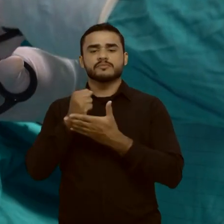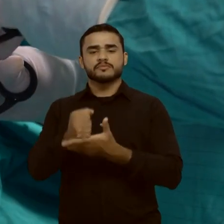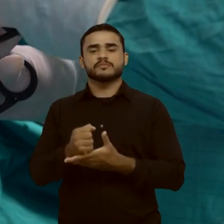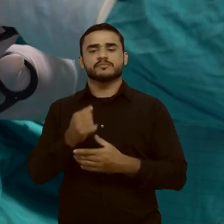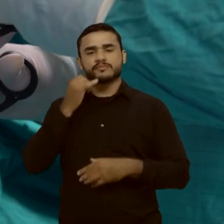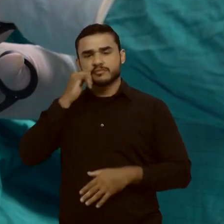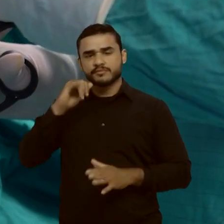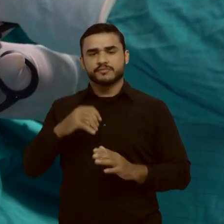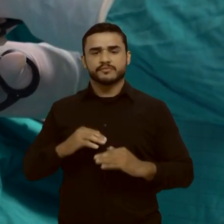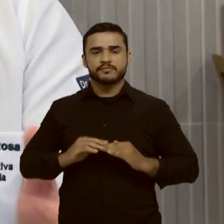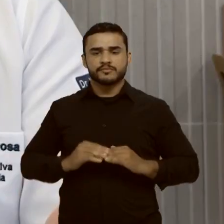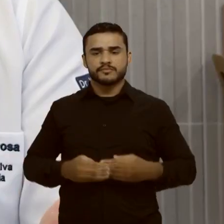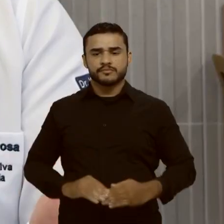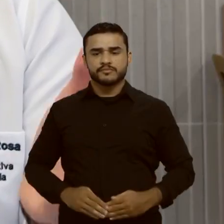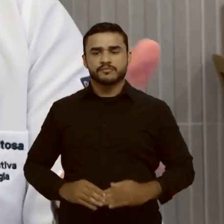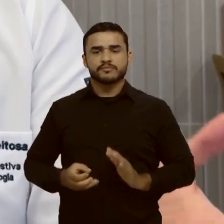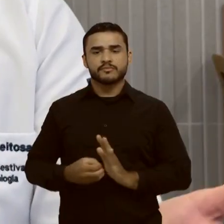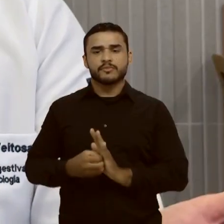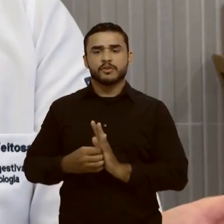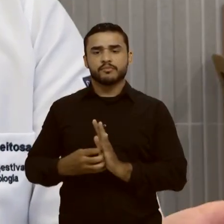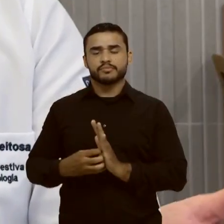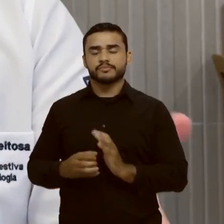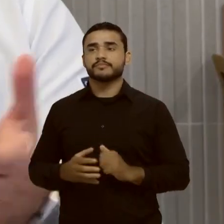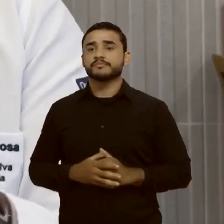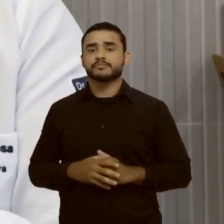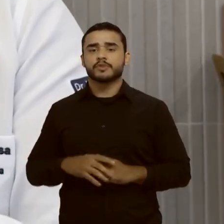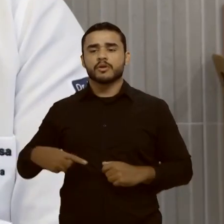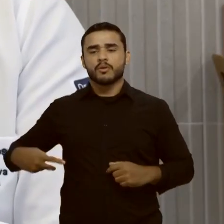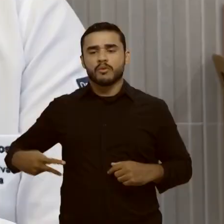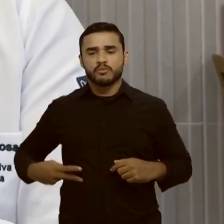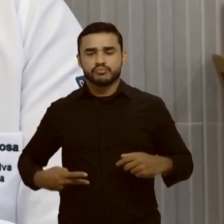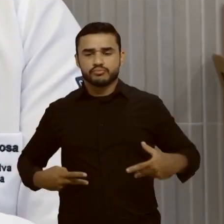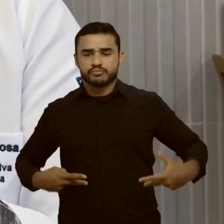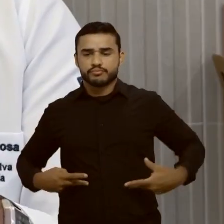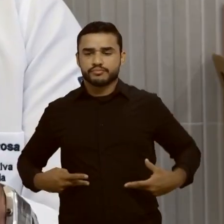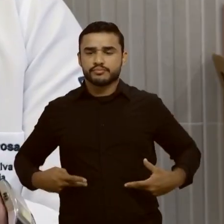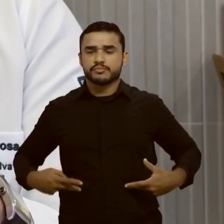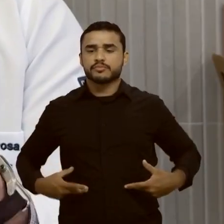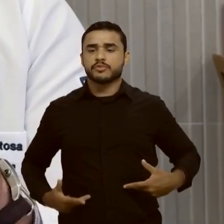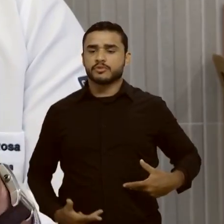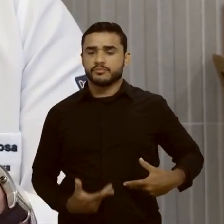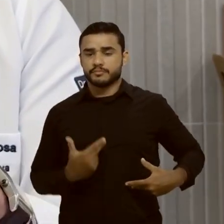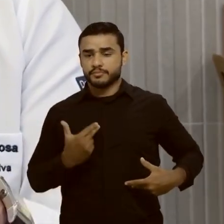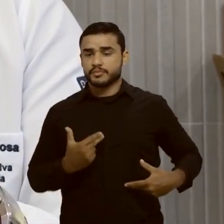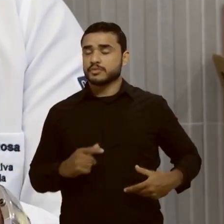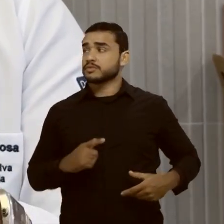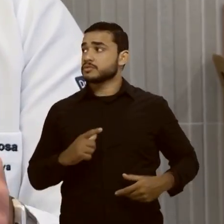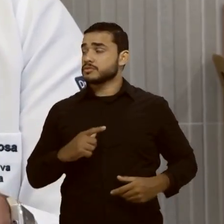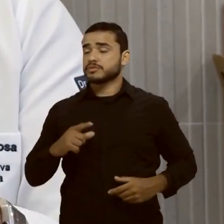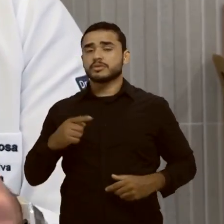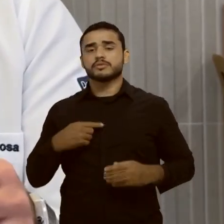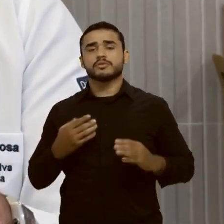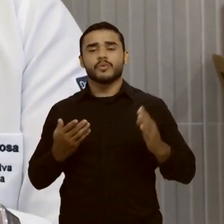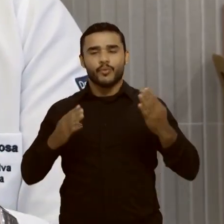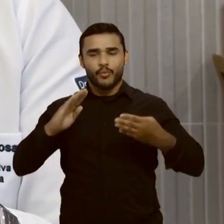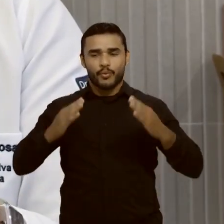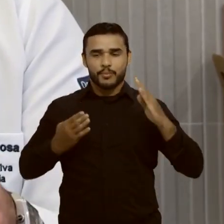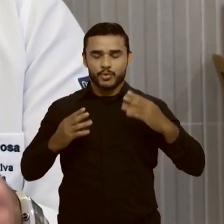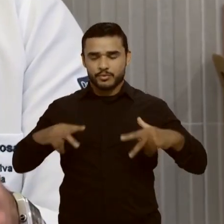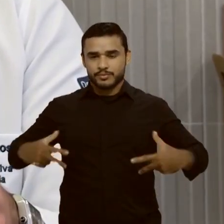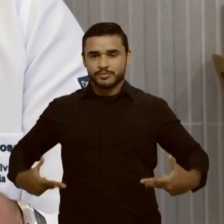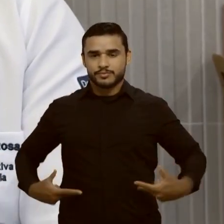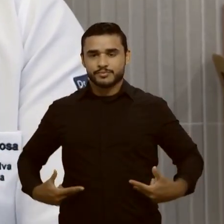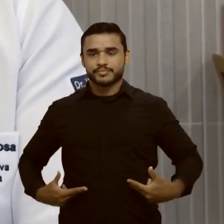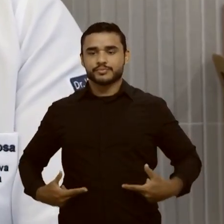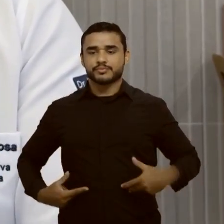hérnia da parede abdominal. A gente tem a laparoscopia e tem a robótica. Então, além das próteses, que realmente evoluíram